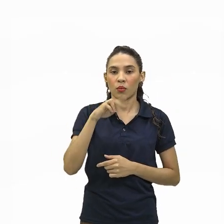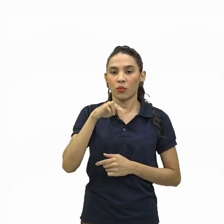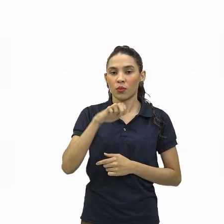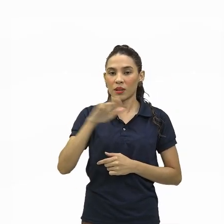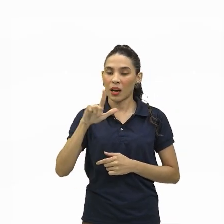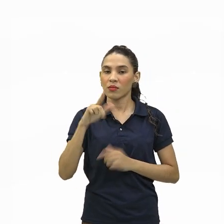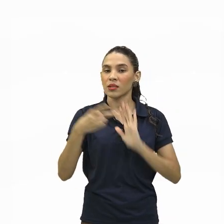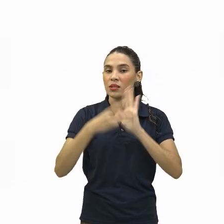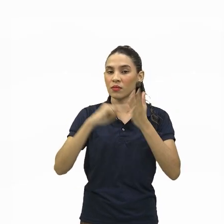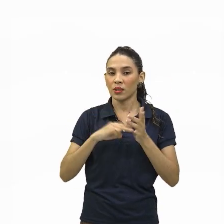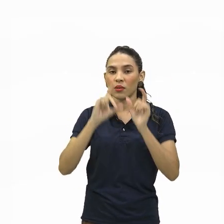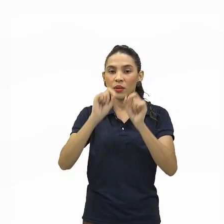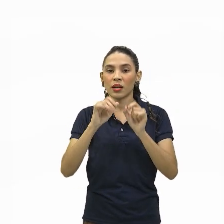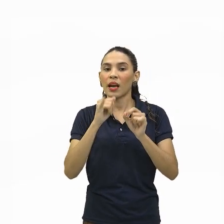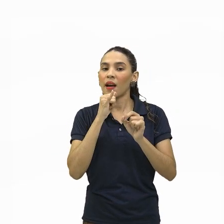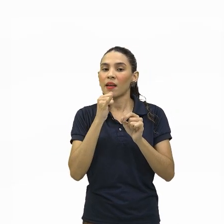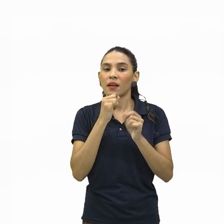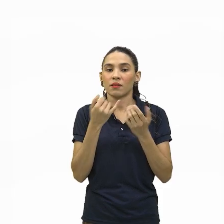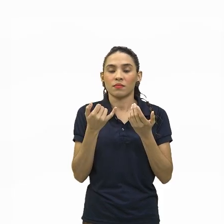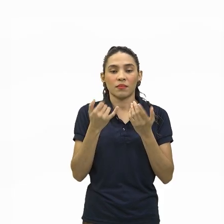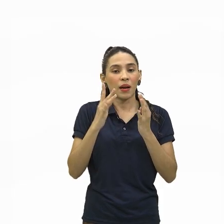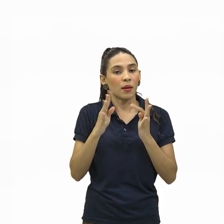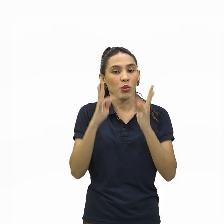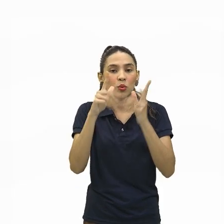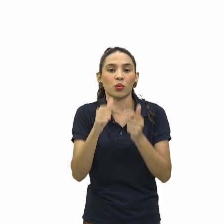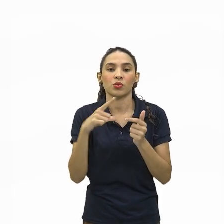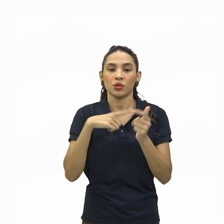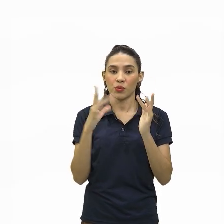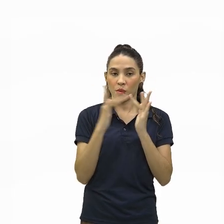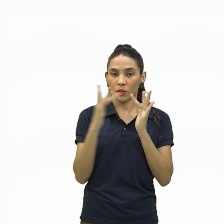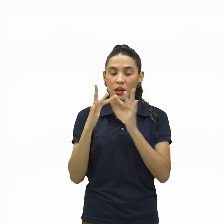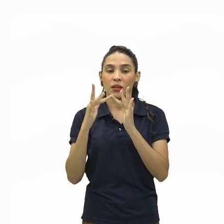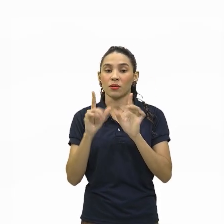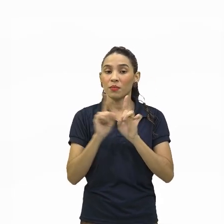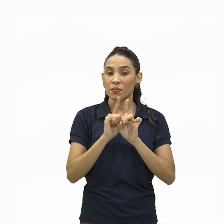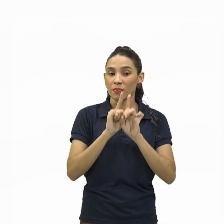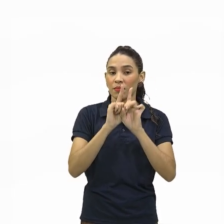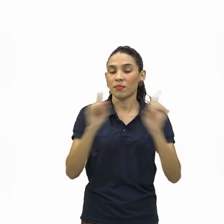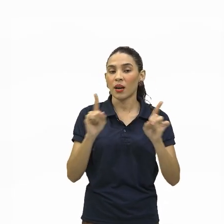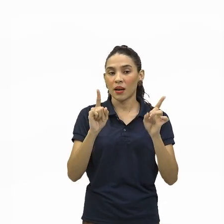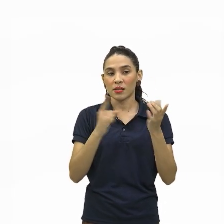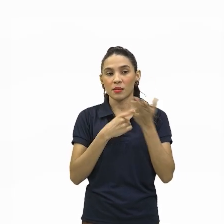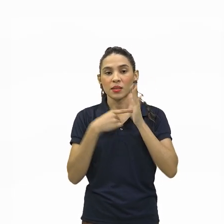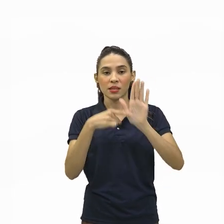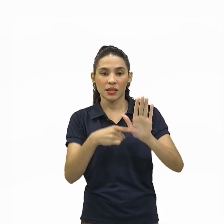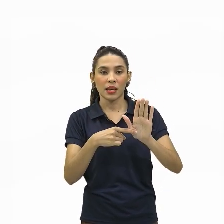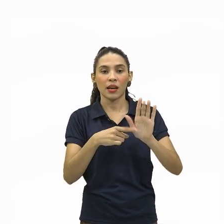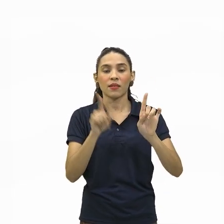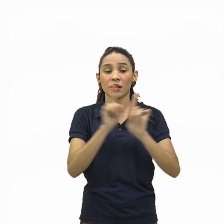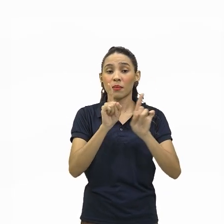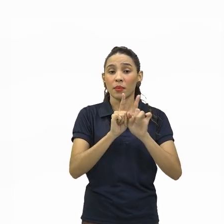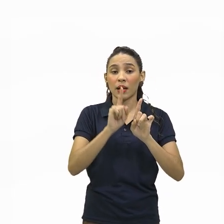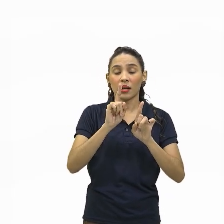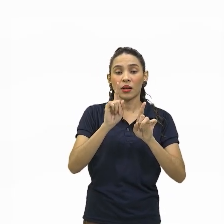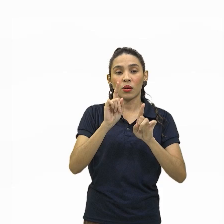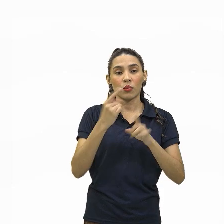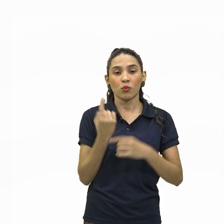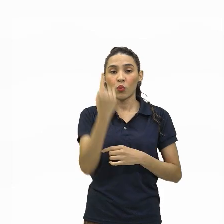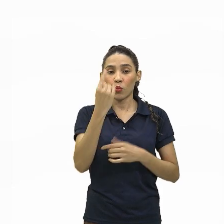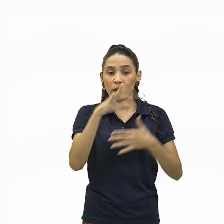era comum a todos, mas que apresentava na figura de um líder